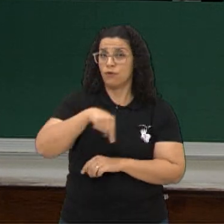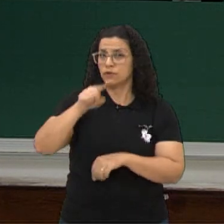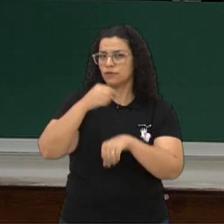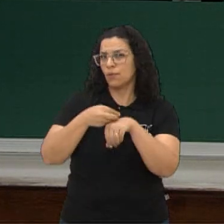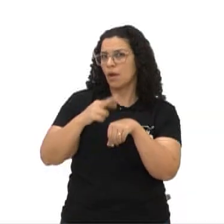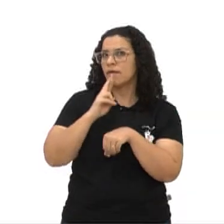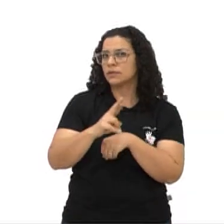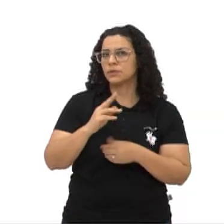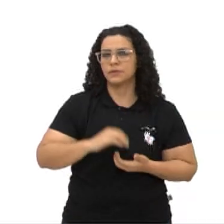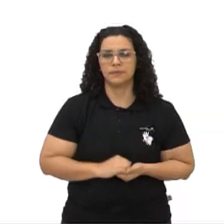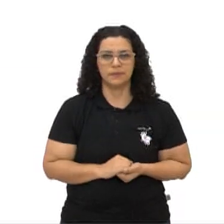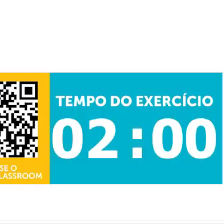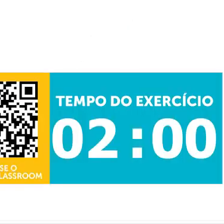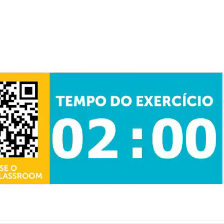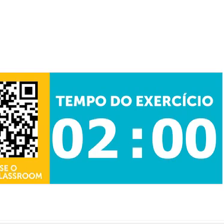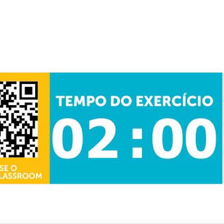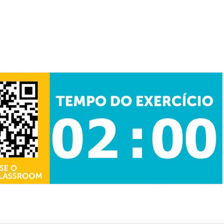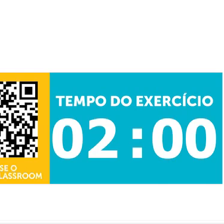é com vocês.